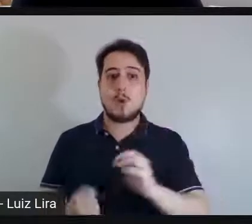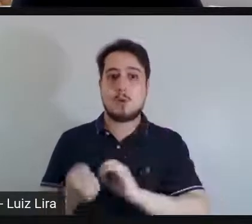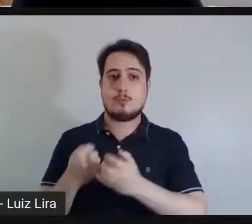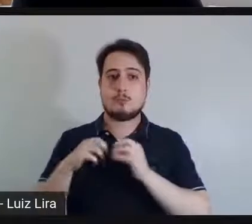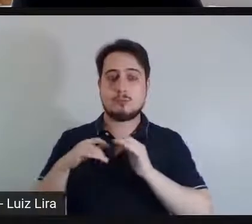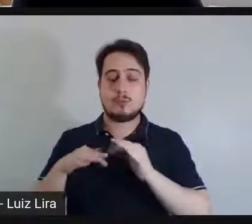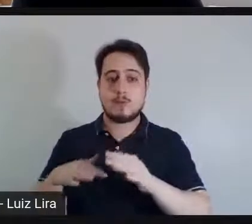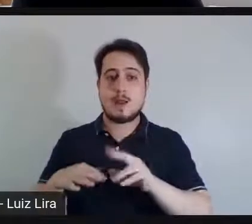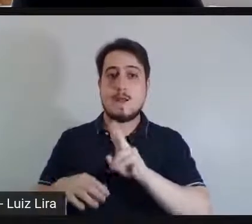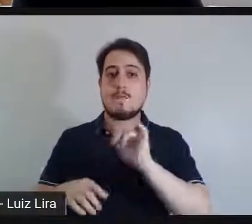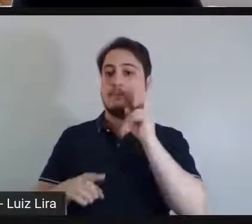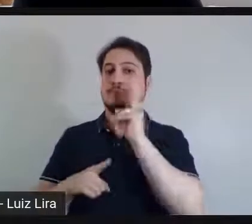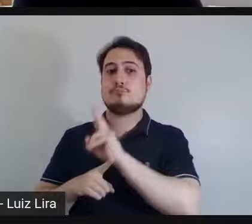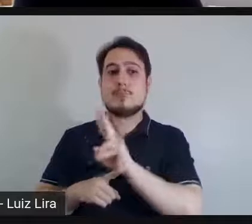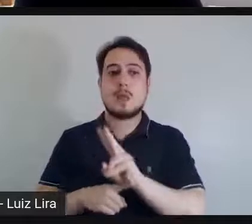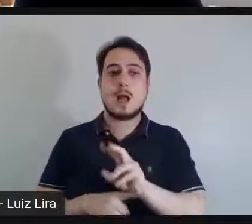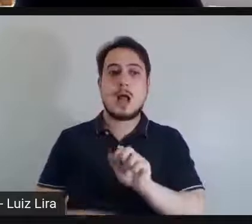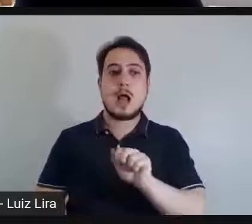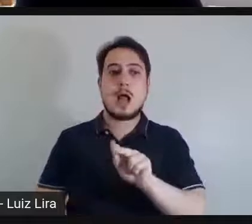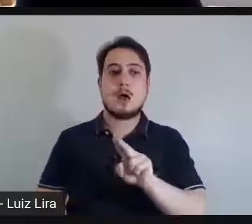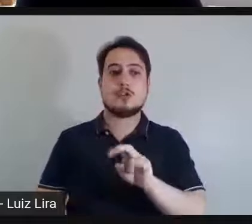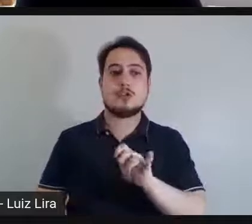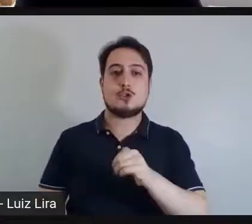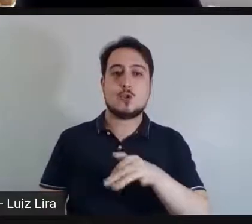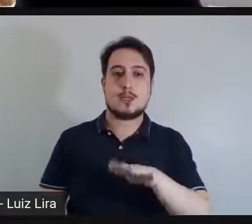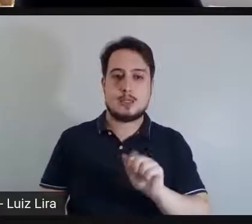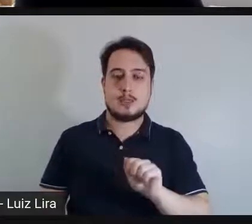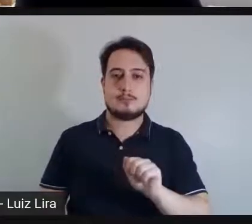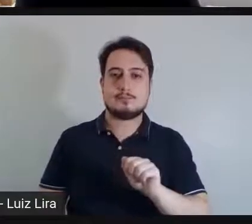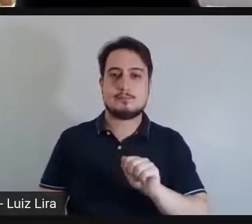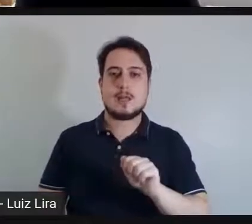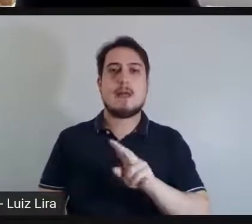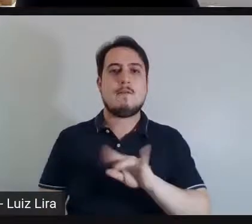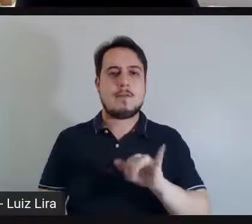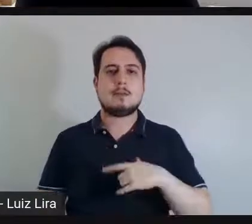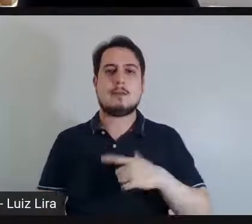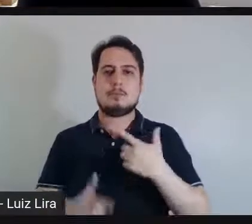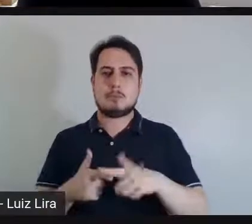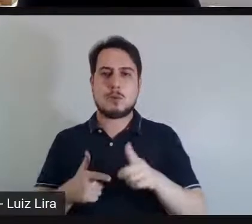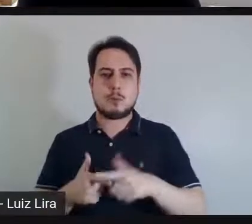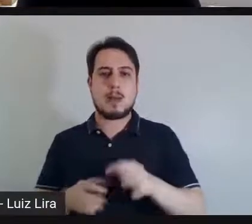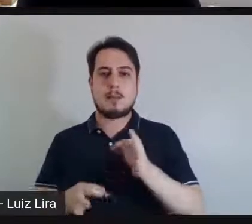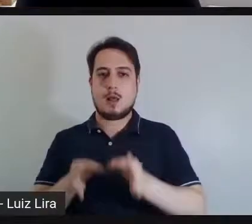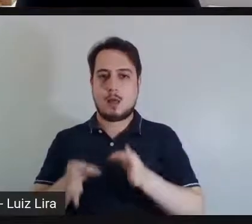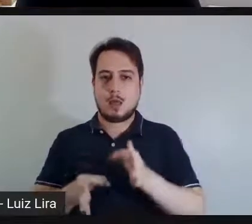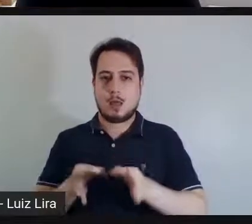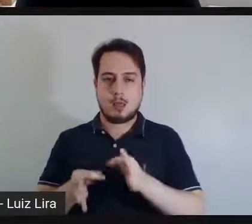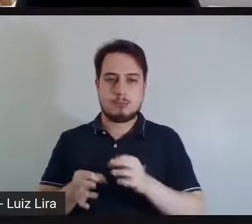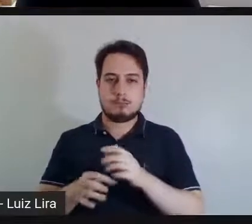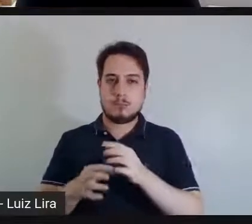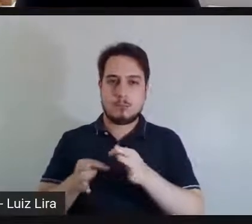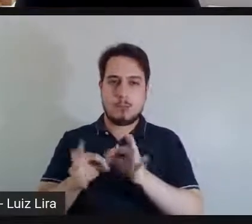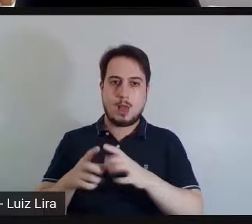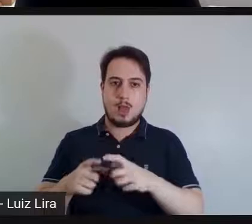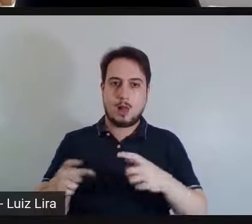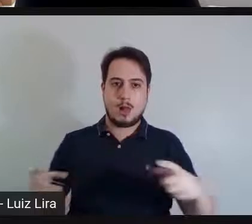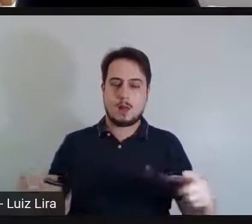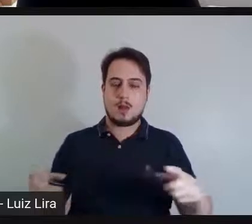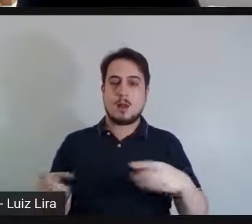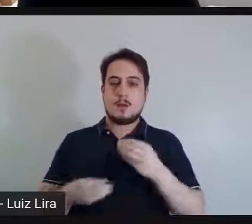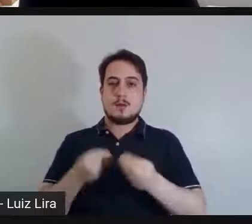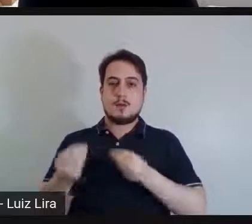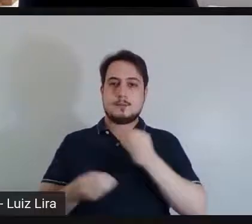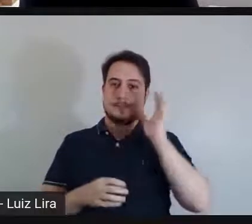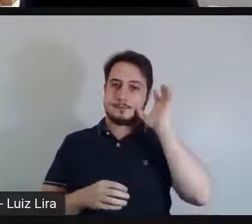auditorias, assim, vai ter o colapso da justiça, é fato, né? O pessoal já está falando isso. Como é que se resolve isso? Né? Se fala